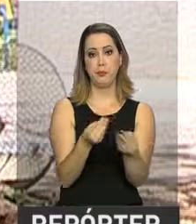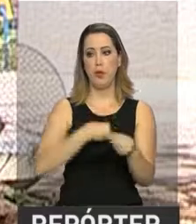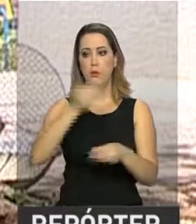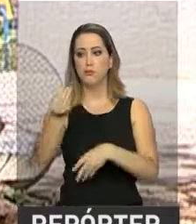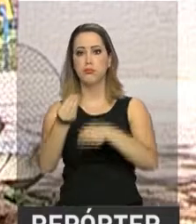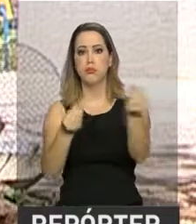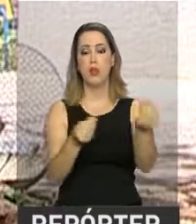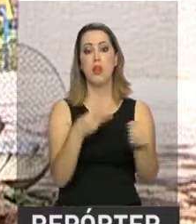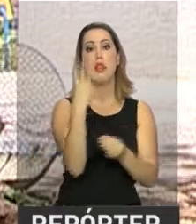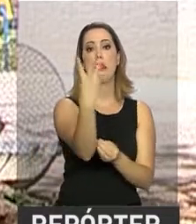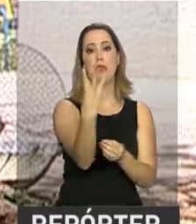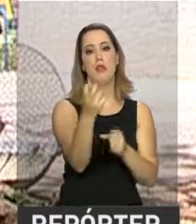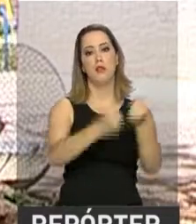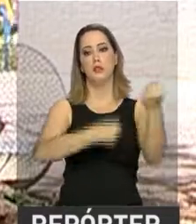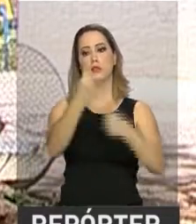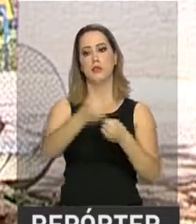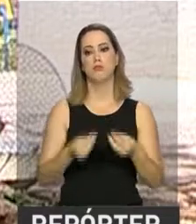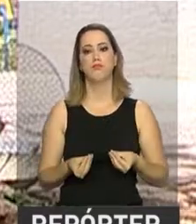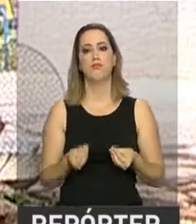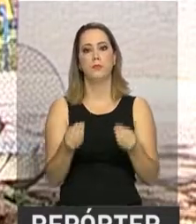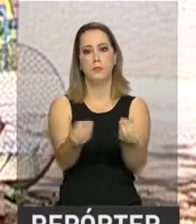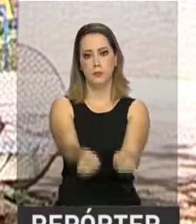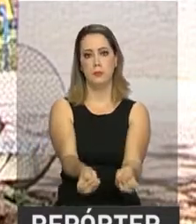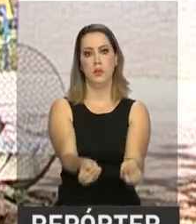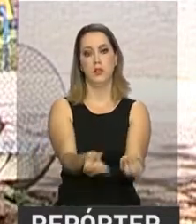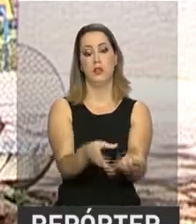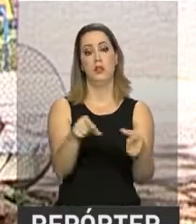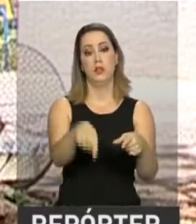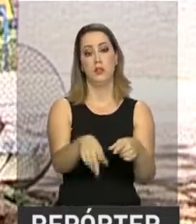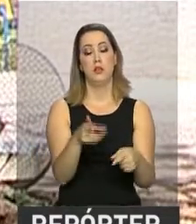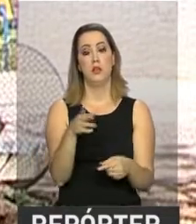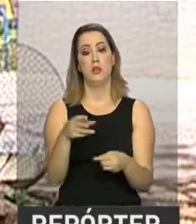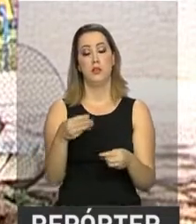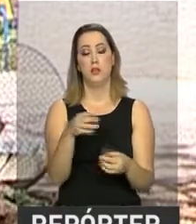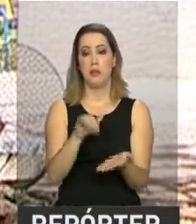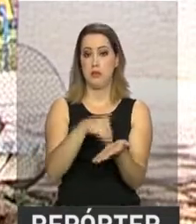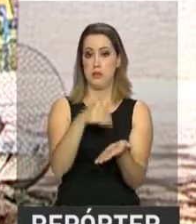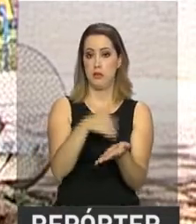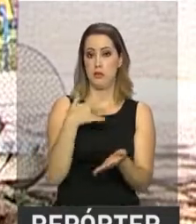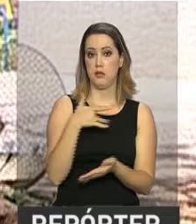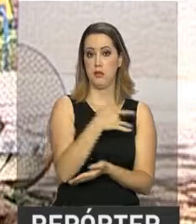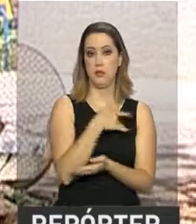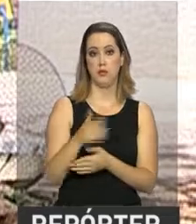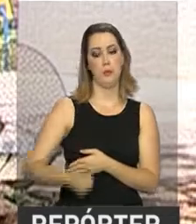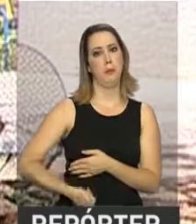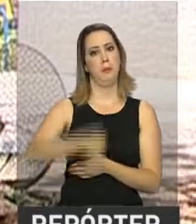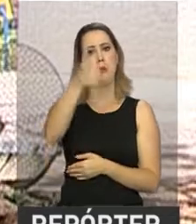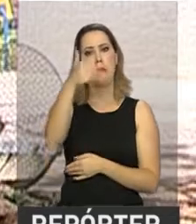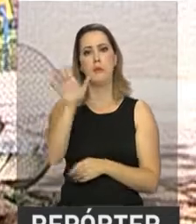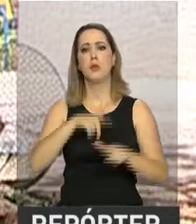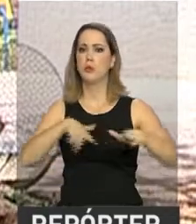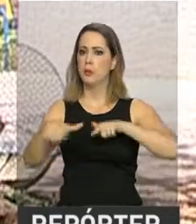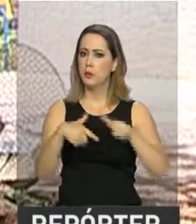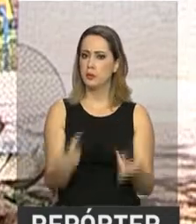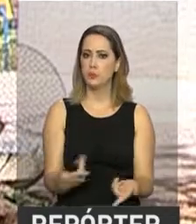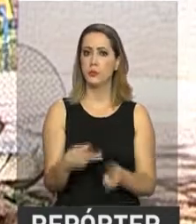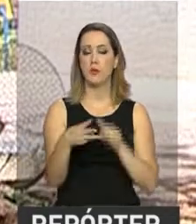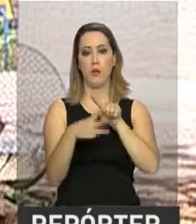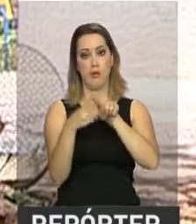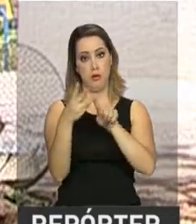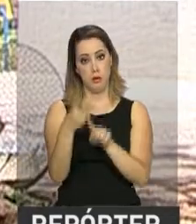ainda 3 veículos da Secretaria Estadual de Saúde para reforçar as ações. 3 ministros de